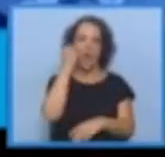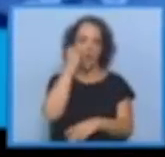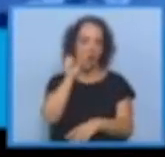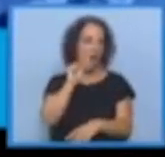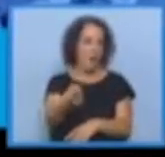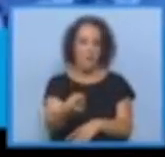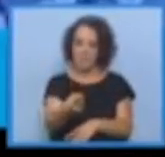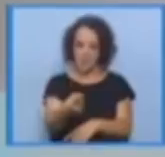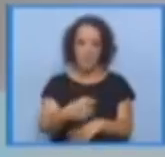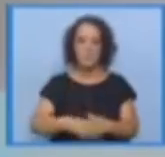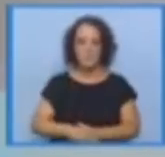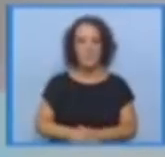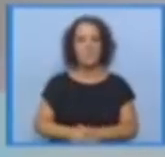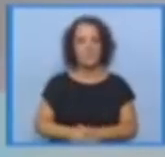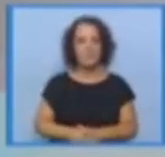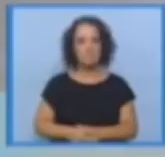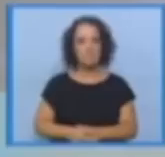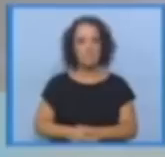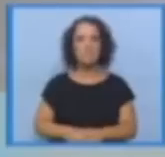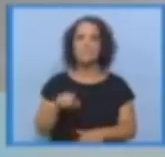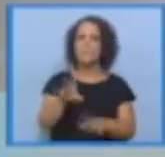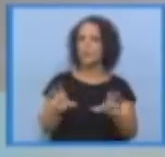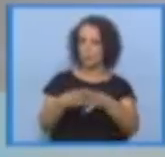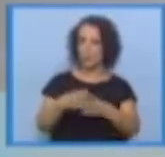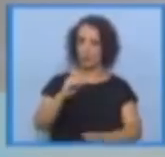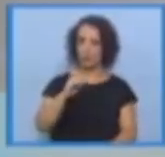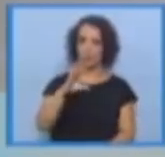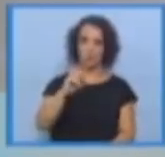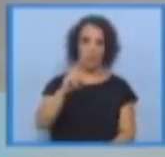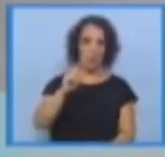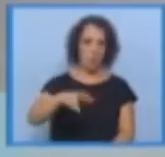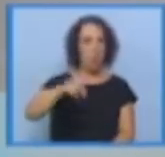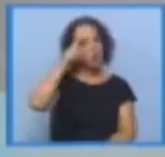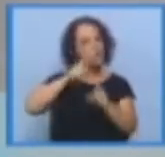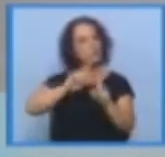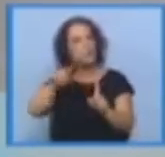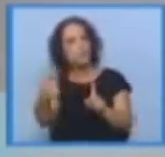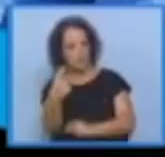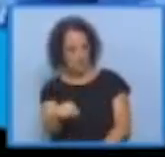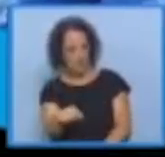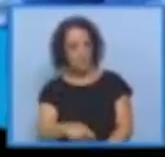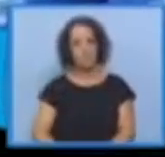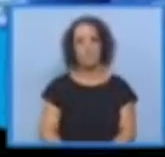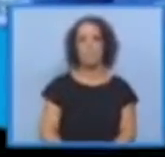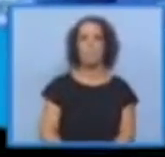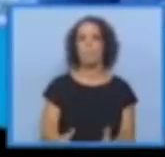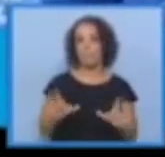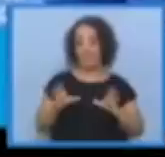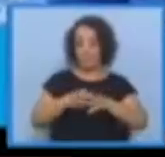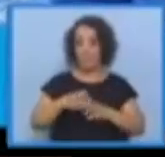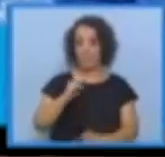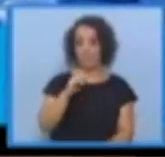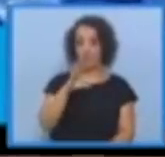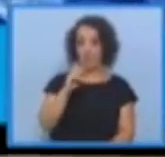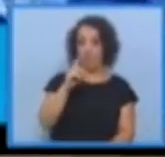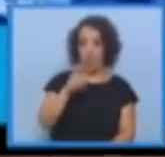rapidamente. As comunidades Shalom têm outra finalidade? A comunidade Shalom é uma